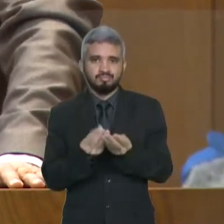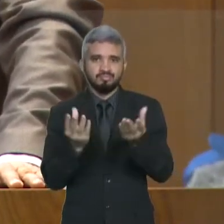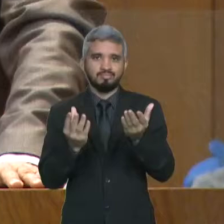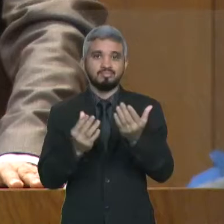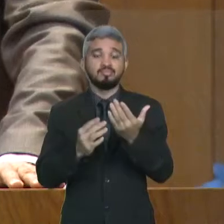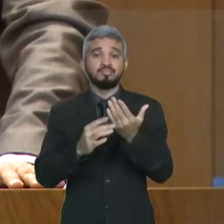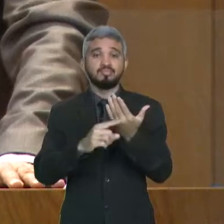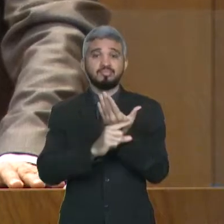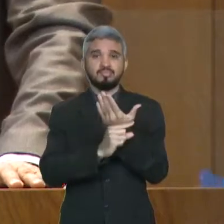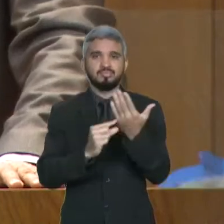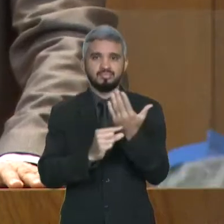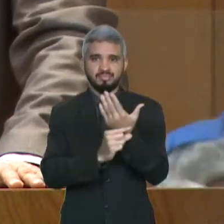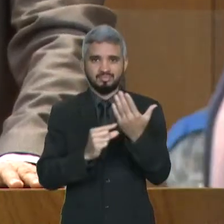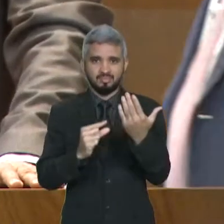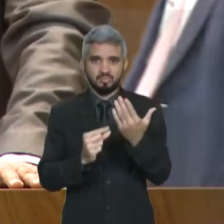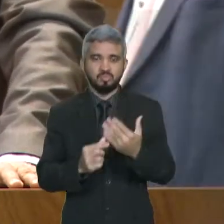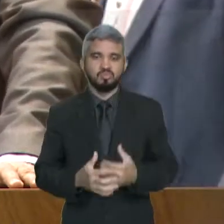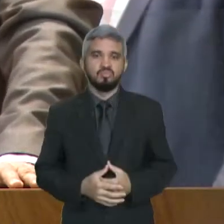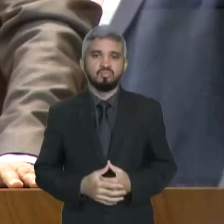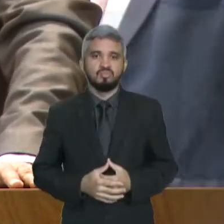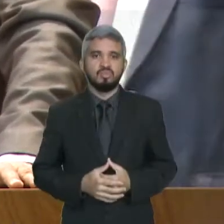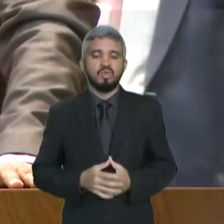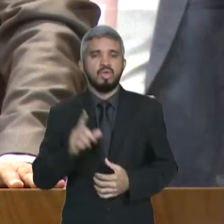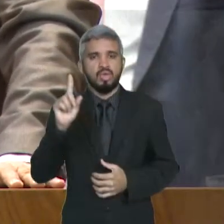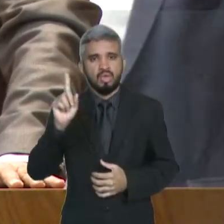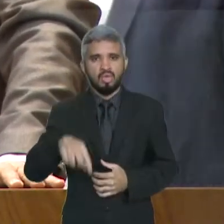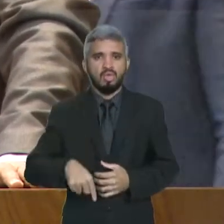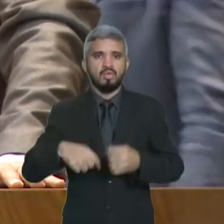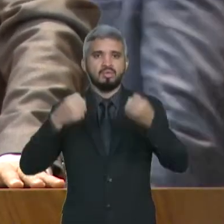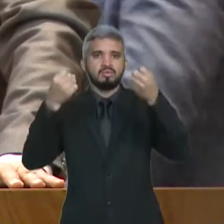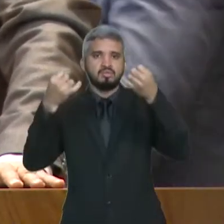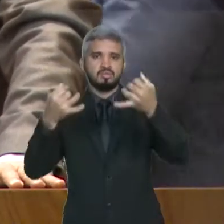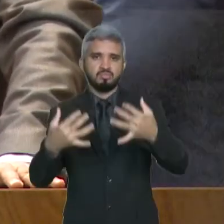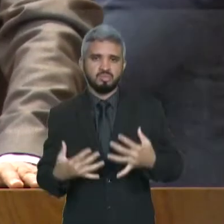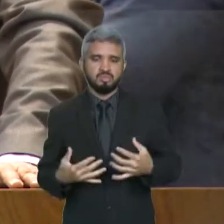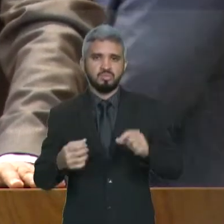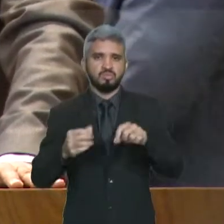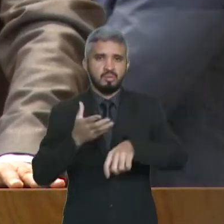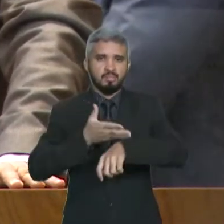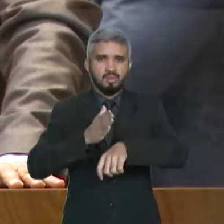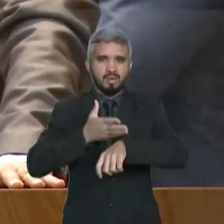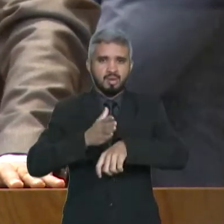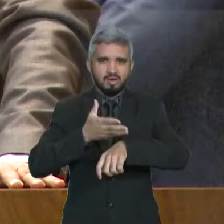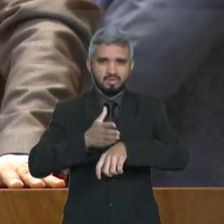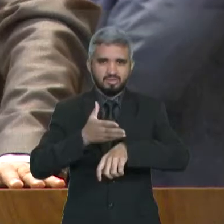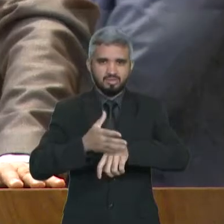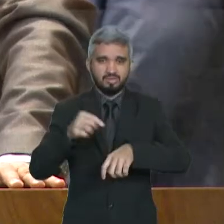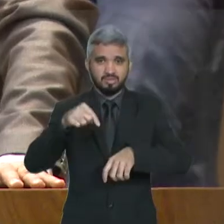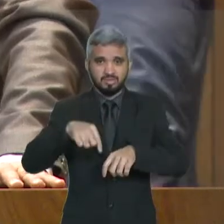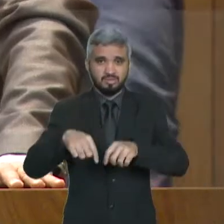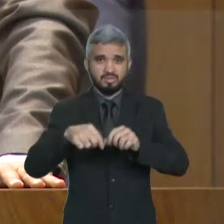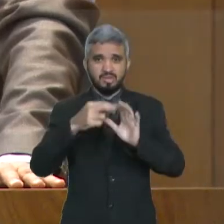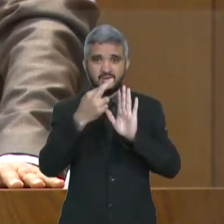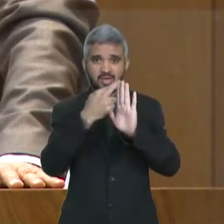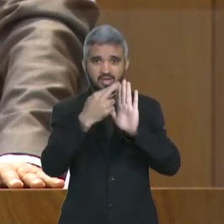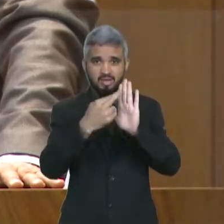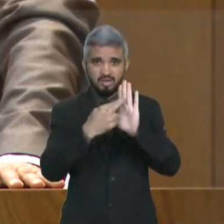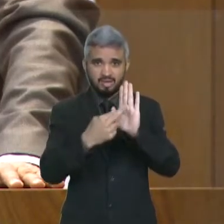nossas práticas parlamentares é um livro sobre o regimento da casa